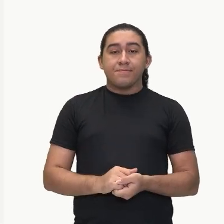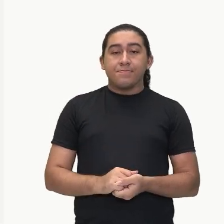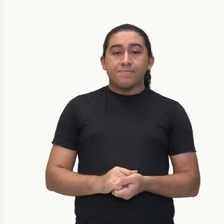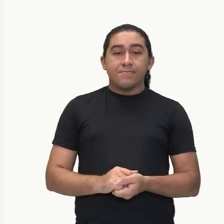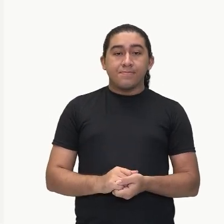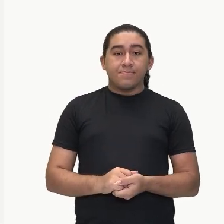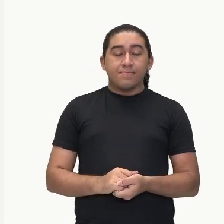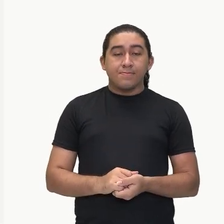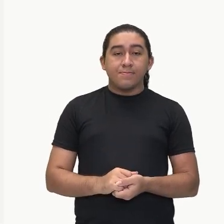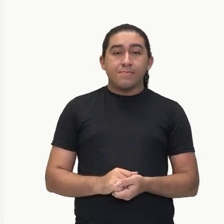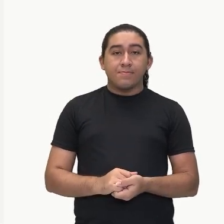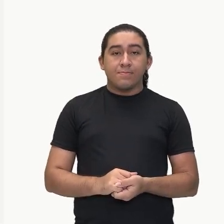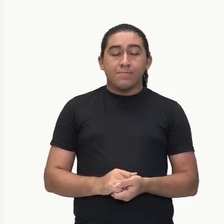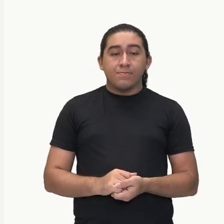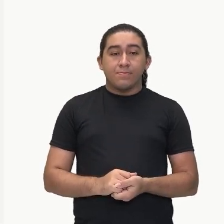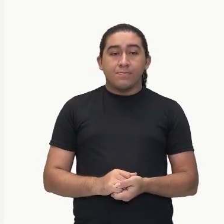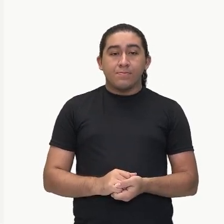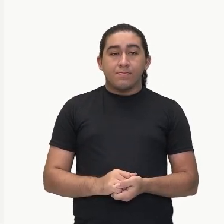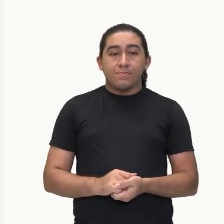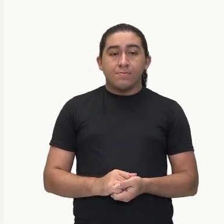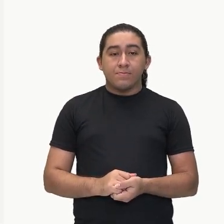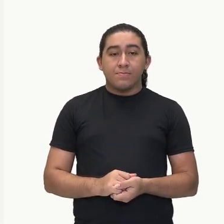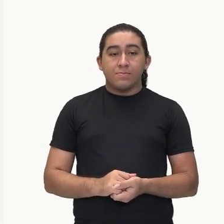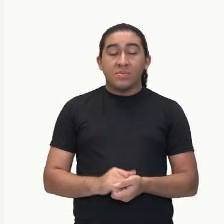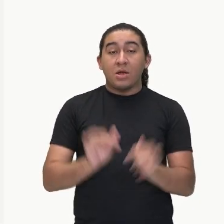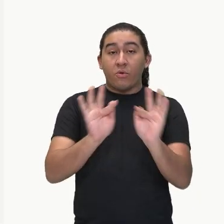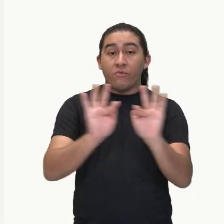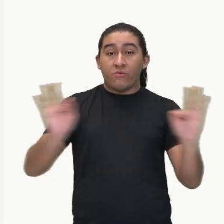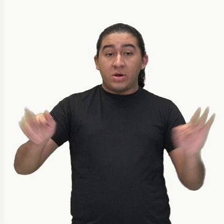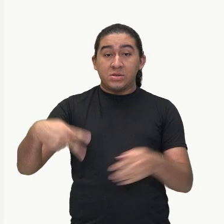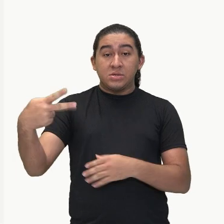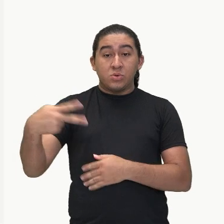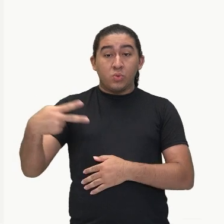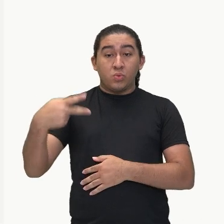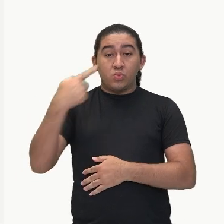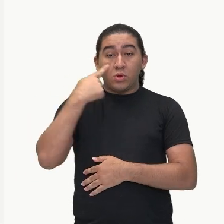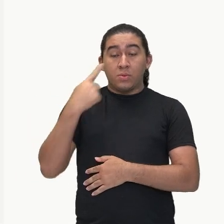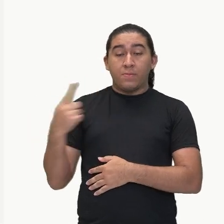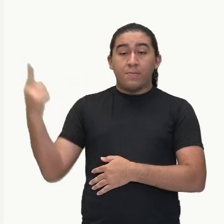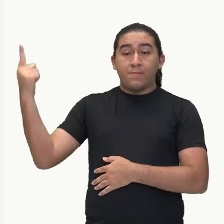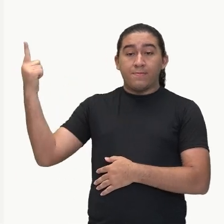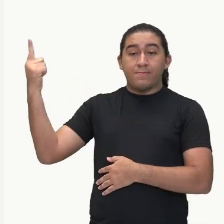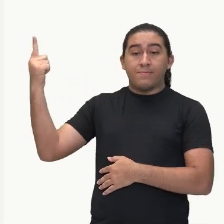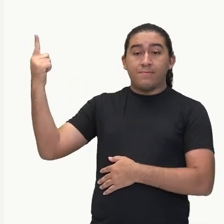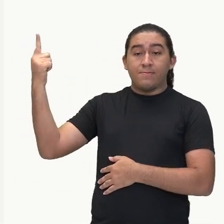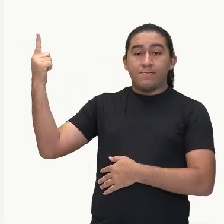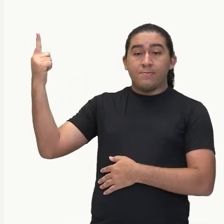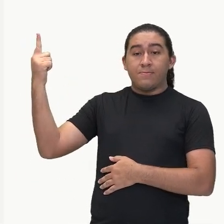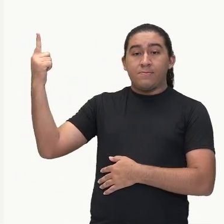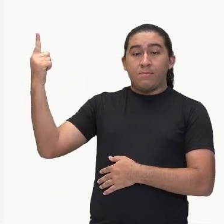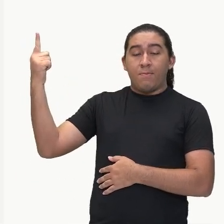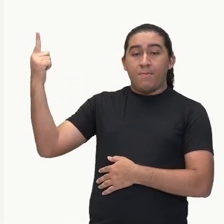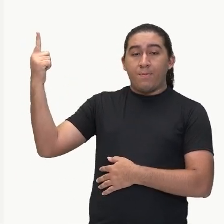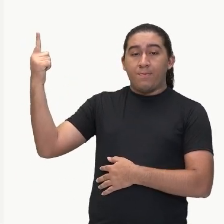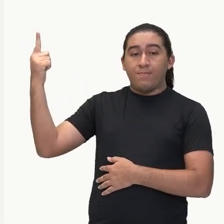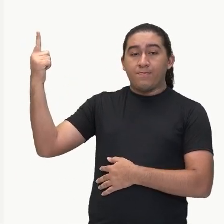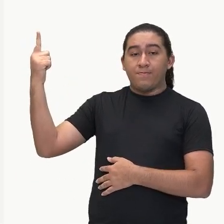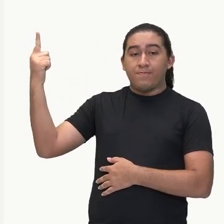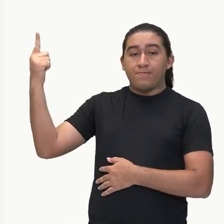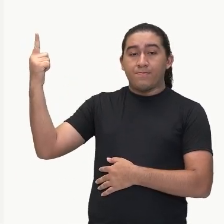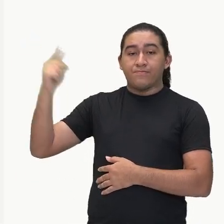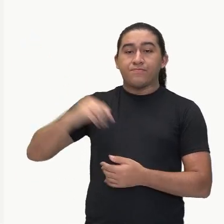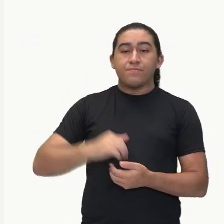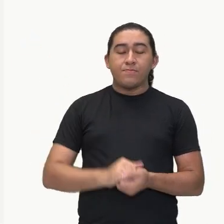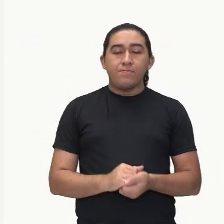verbo, né, que acompanha. Elas adoram quando as flores desabrocham na primavera.